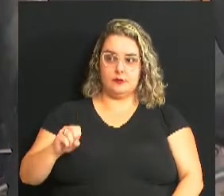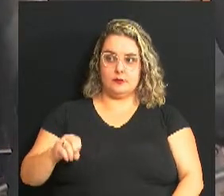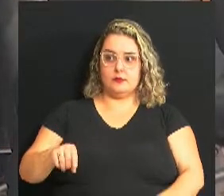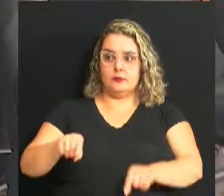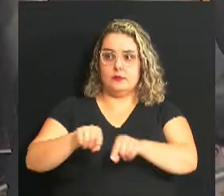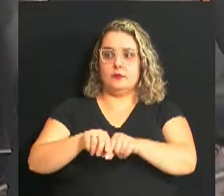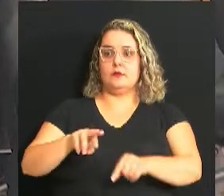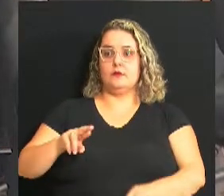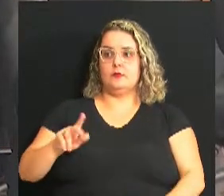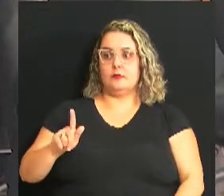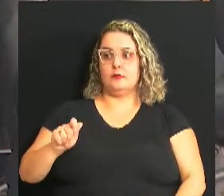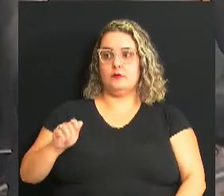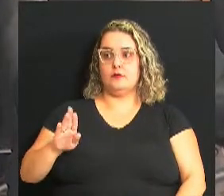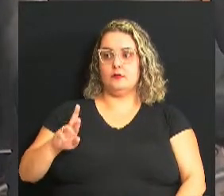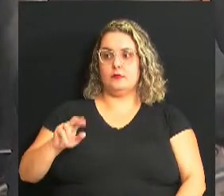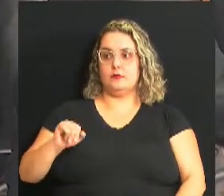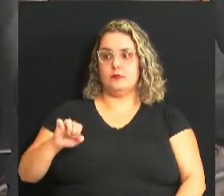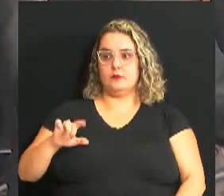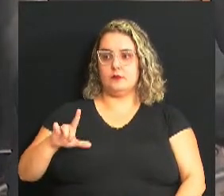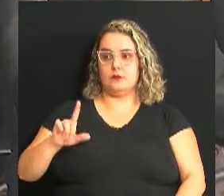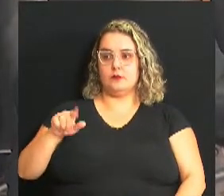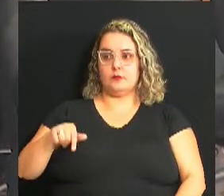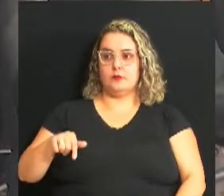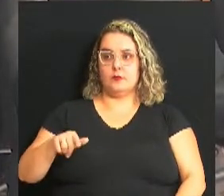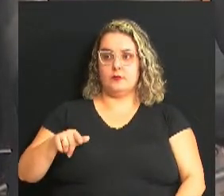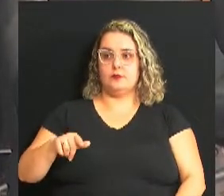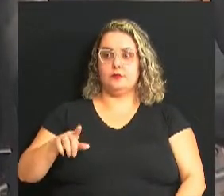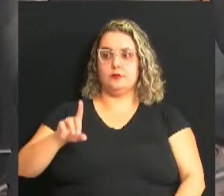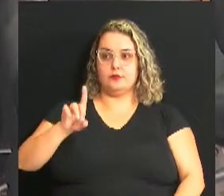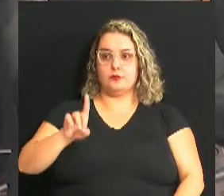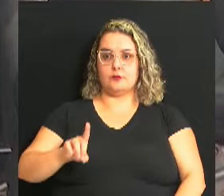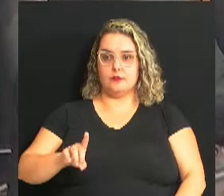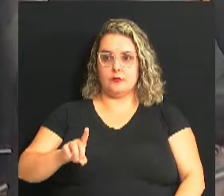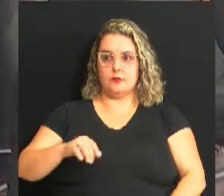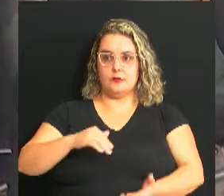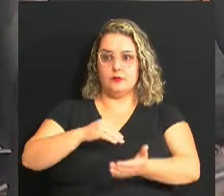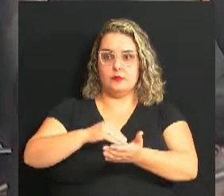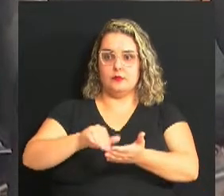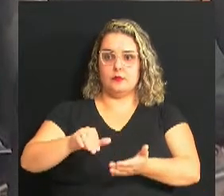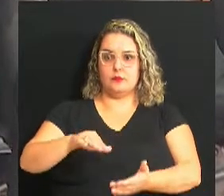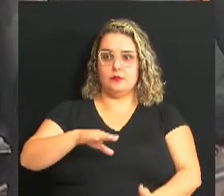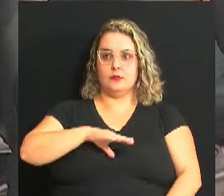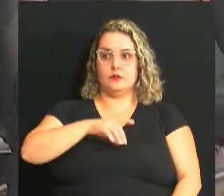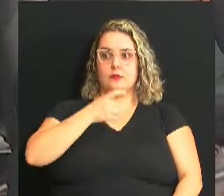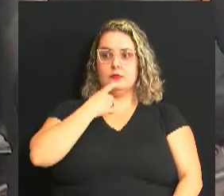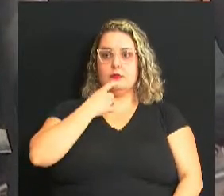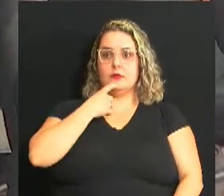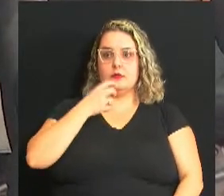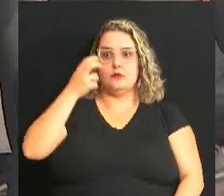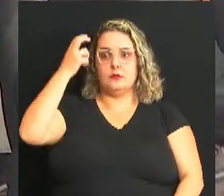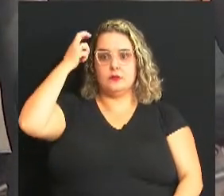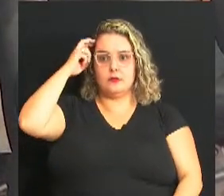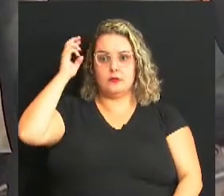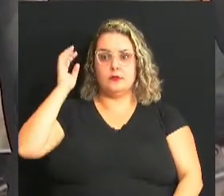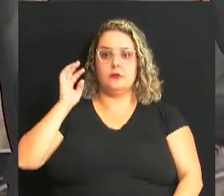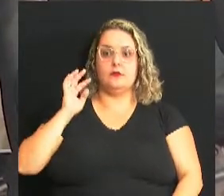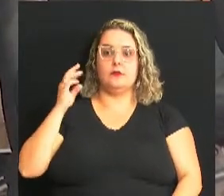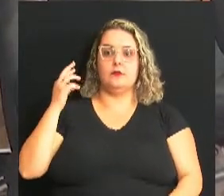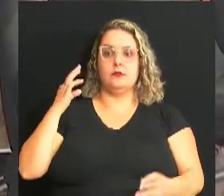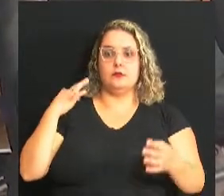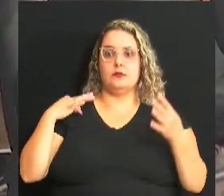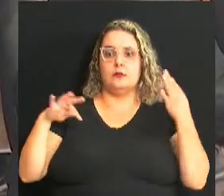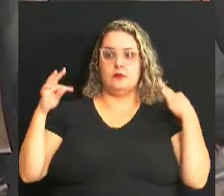que é diretor de cultura, né, da Secretaria Municipal de Cultura e Turismo. E com